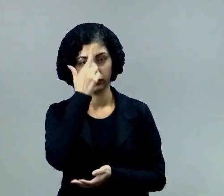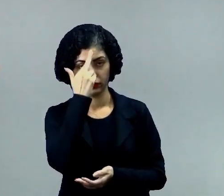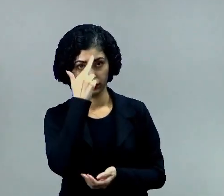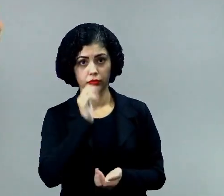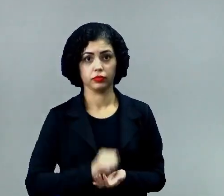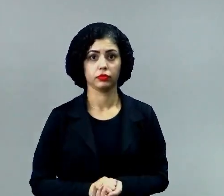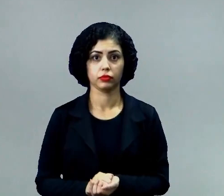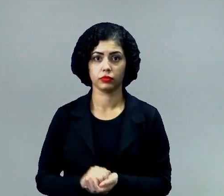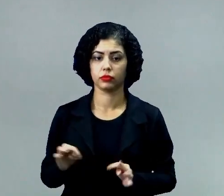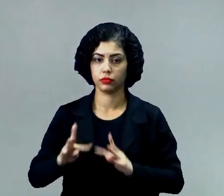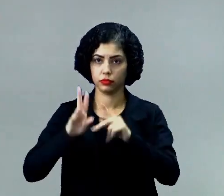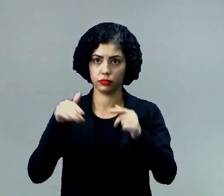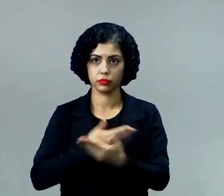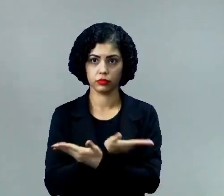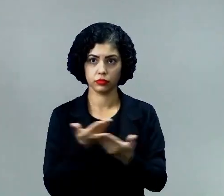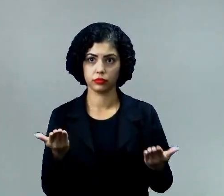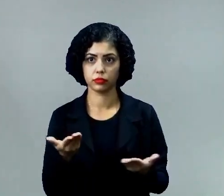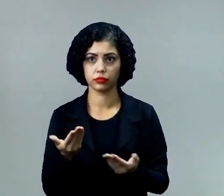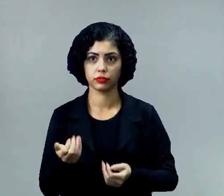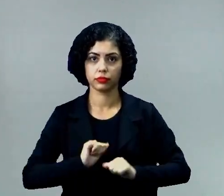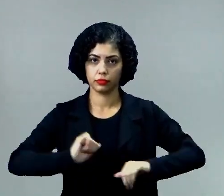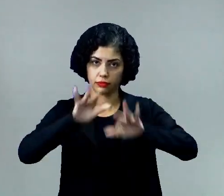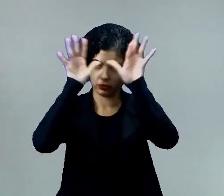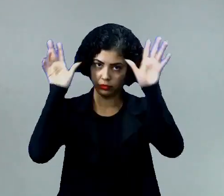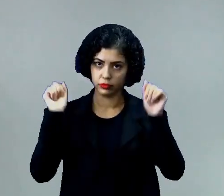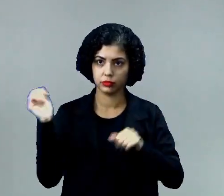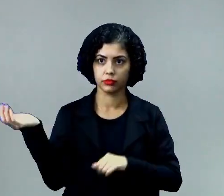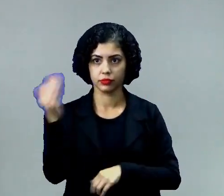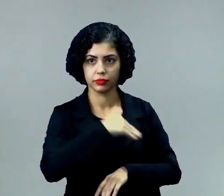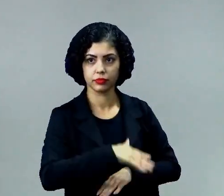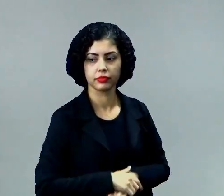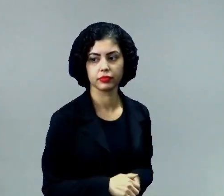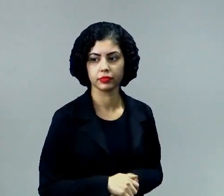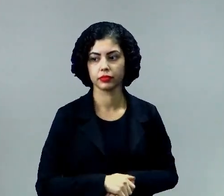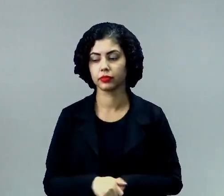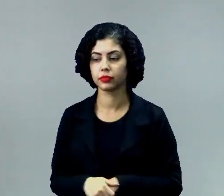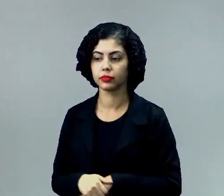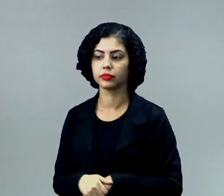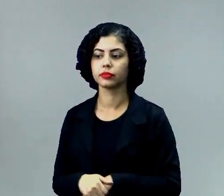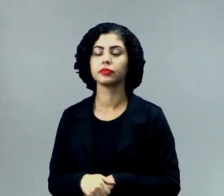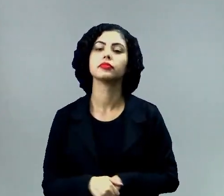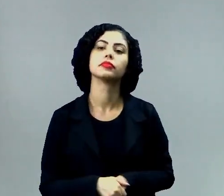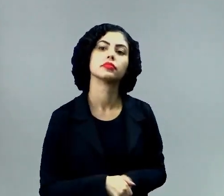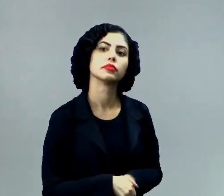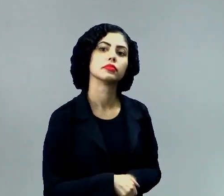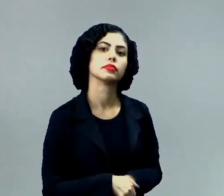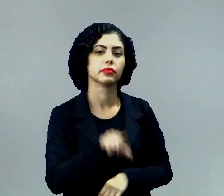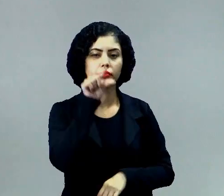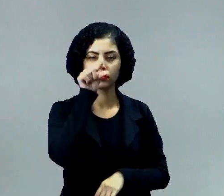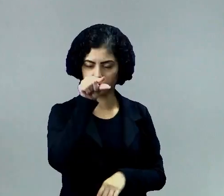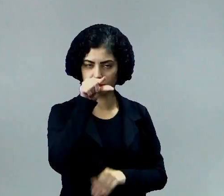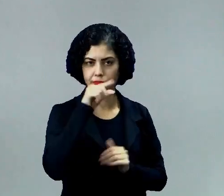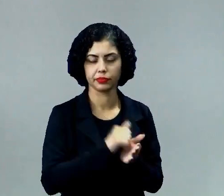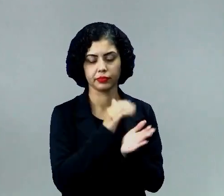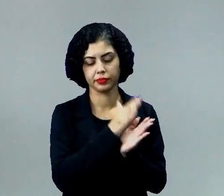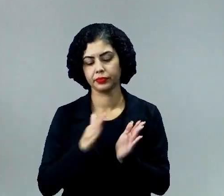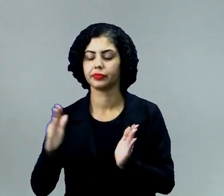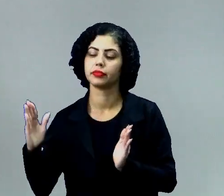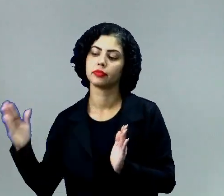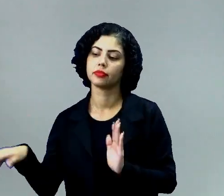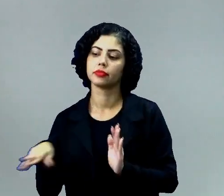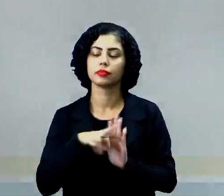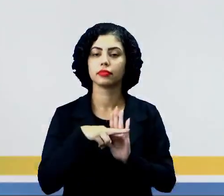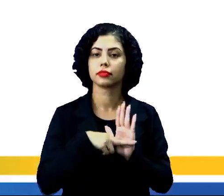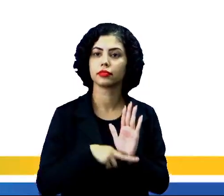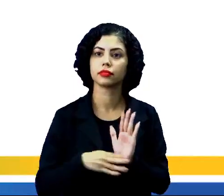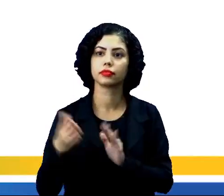a todos nós, principalmente a crianças. Então, vamos seguir aqui que a gente vai vislumbrar um pouco dos tipos de modalidade